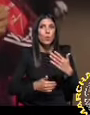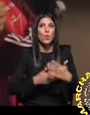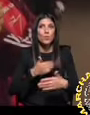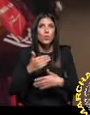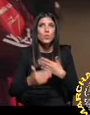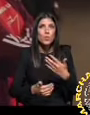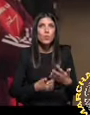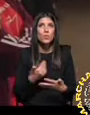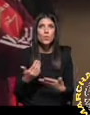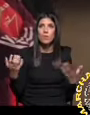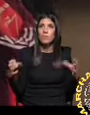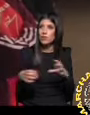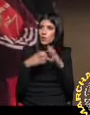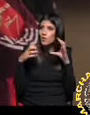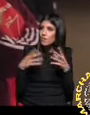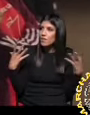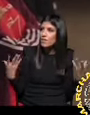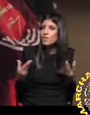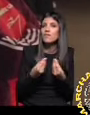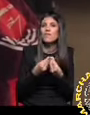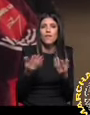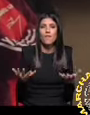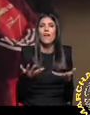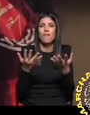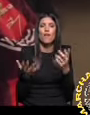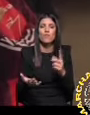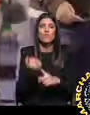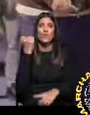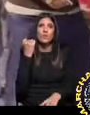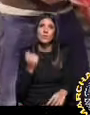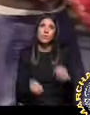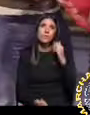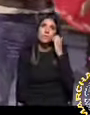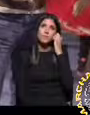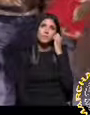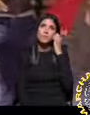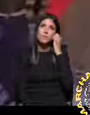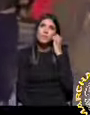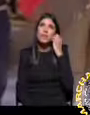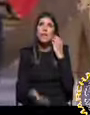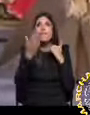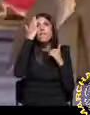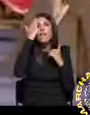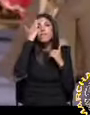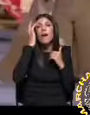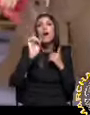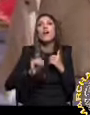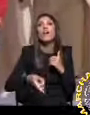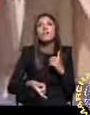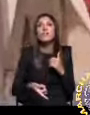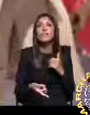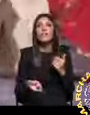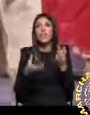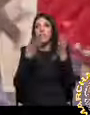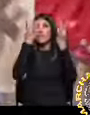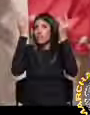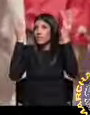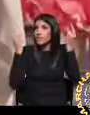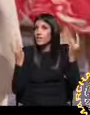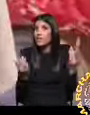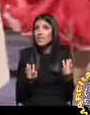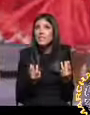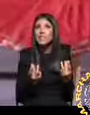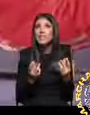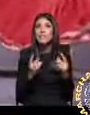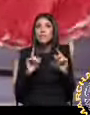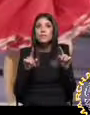a malta e com toda a envolvência, isto vai lá. A expectativa, primeiro, é divertir-me. E quando